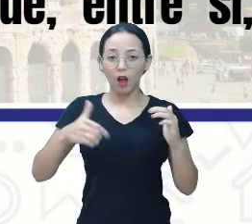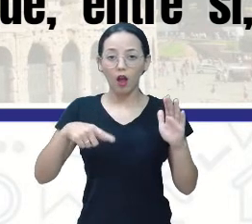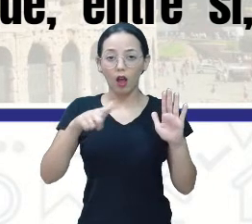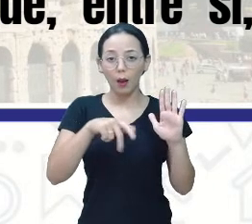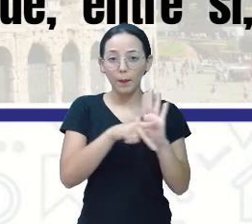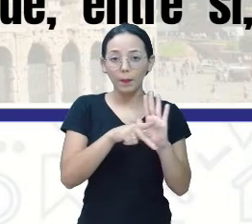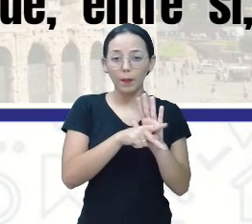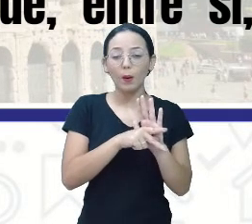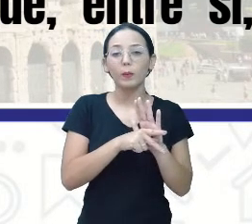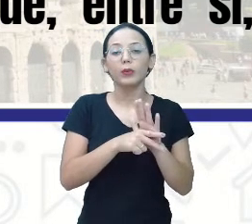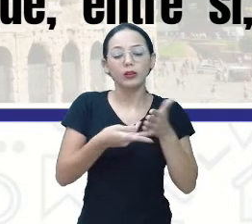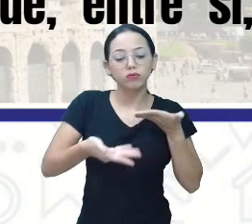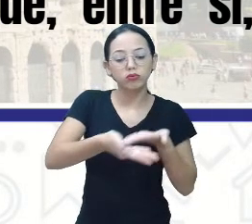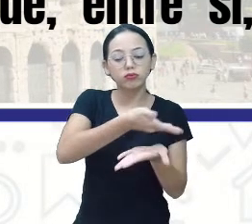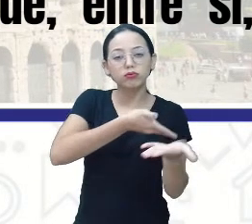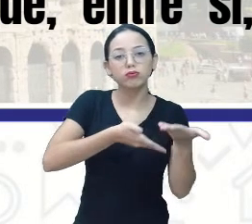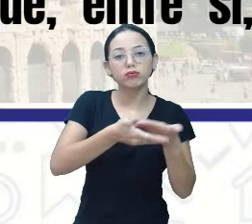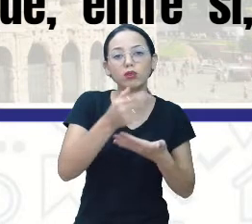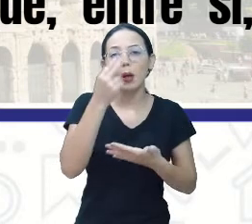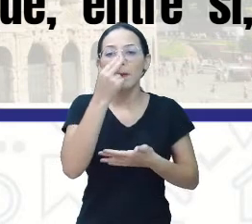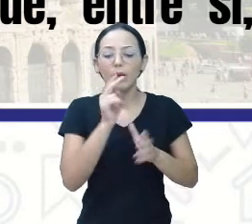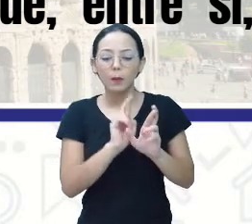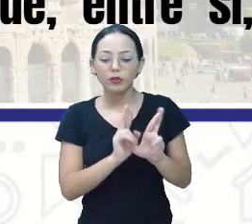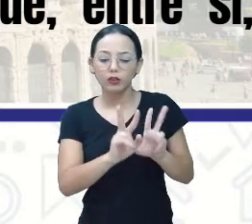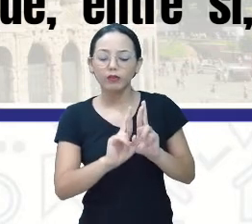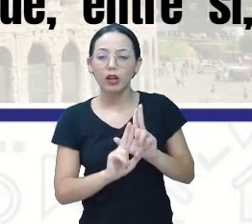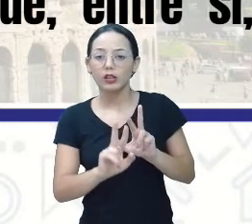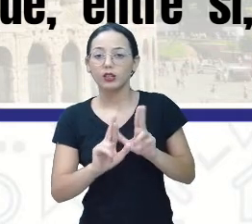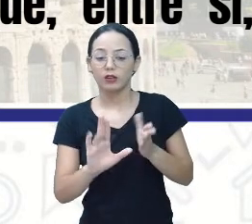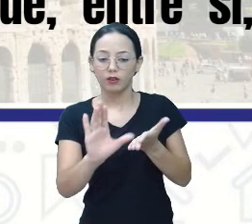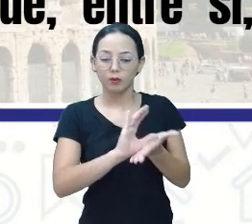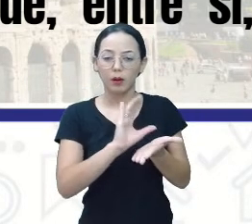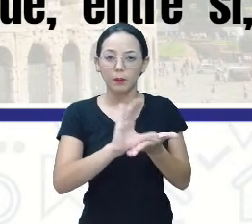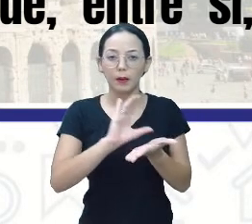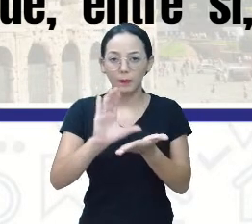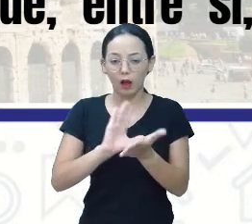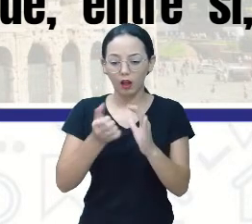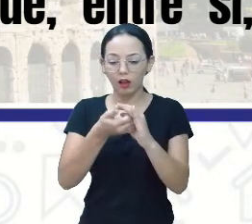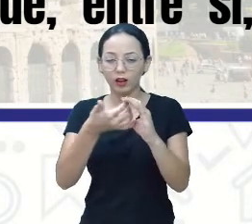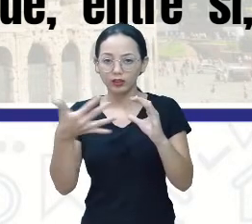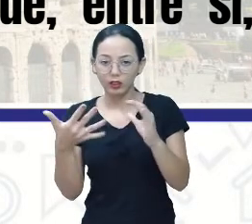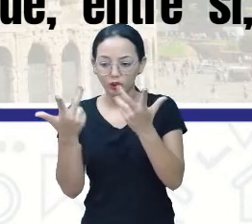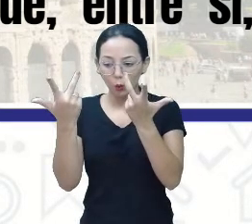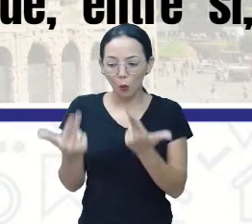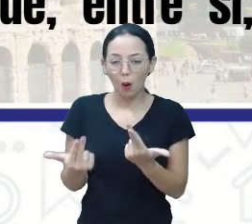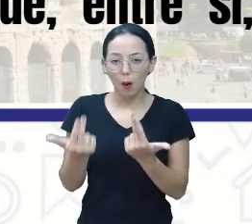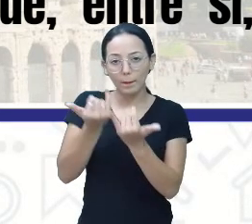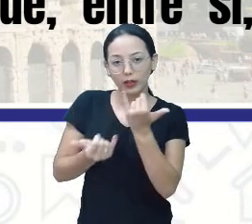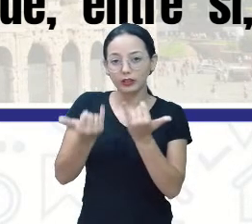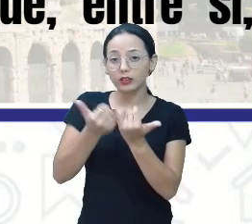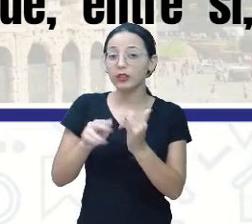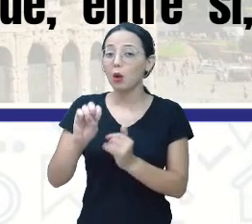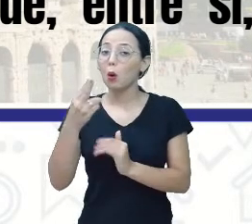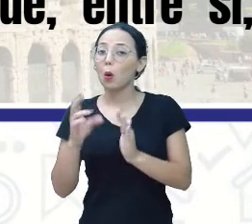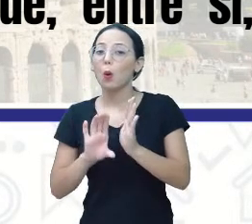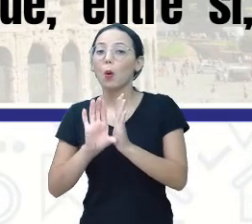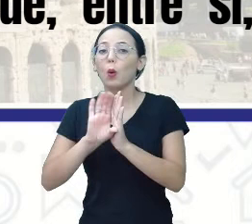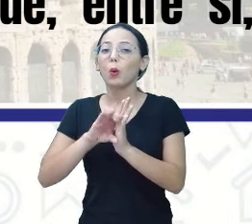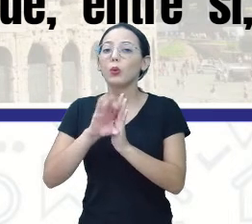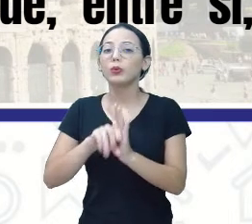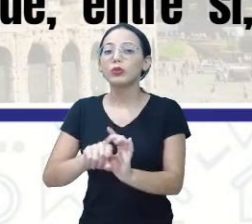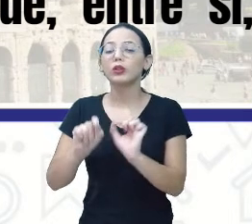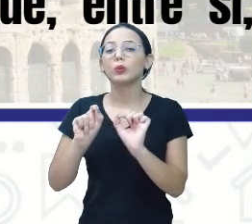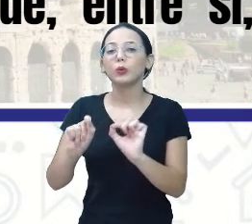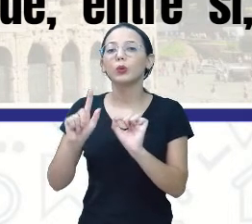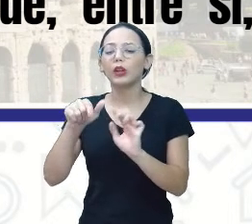instâncias partilham, apesar de todas as diferenças, um núcleo restrito de características semelhantes, ou as definições de império são de